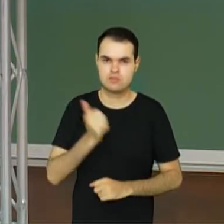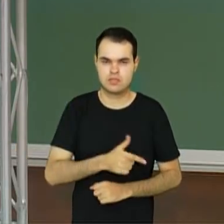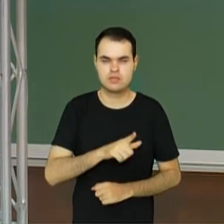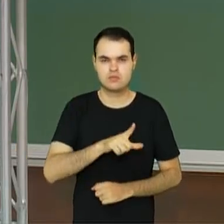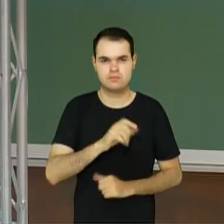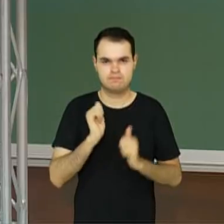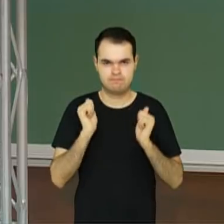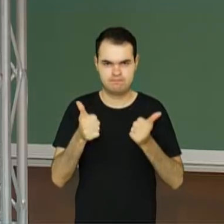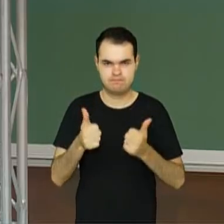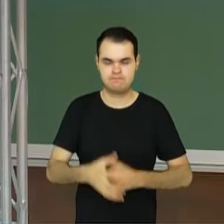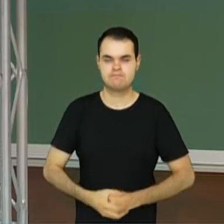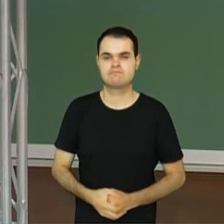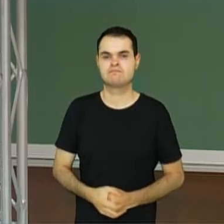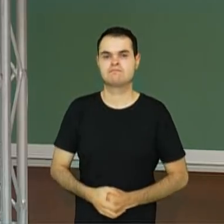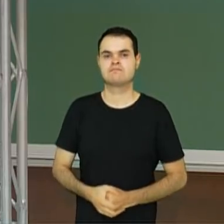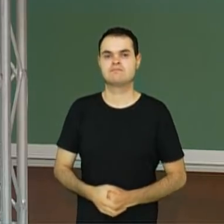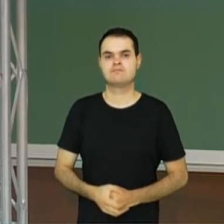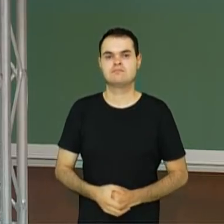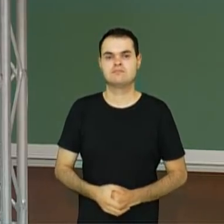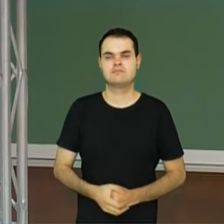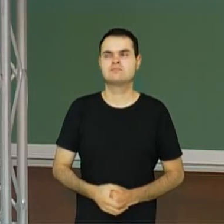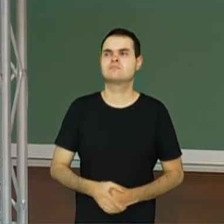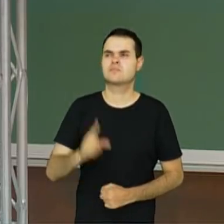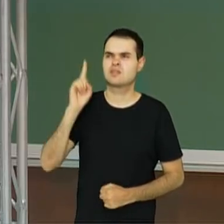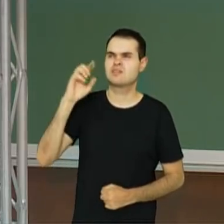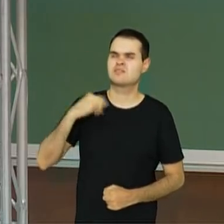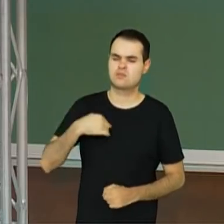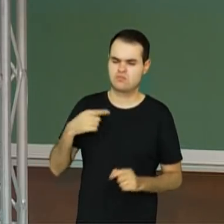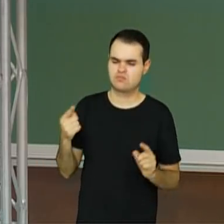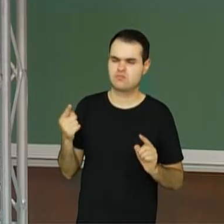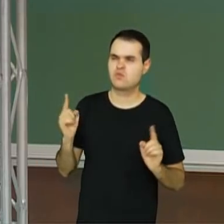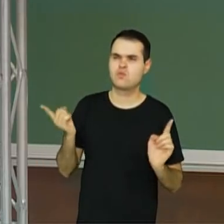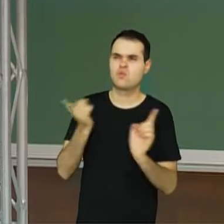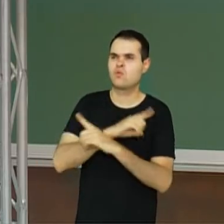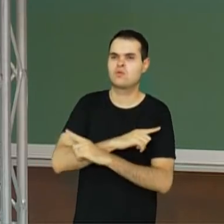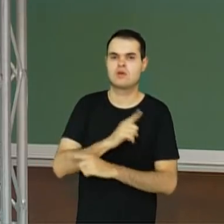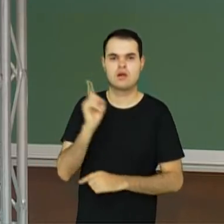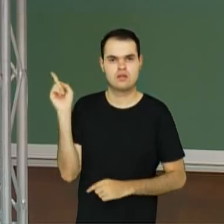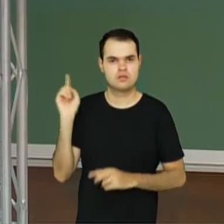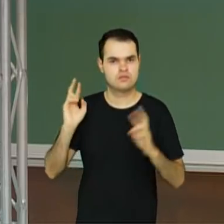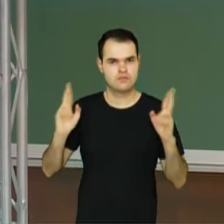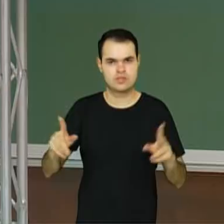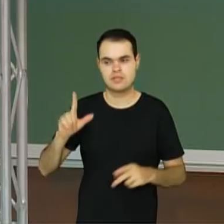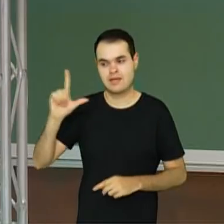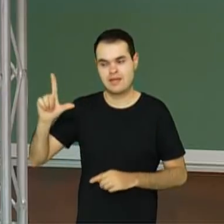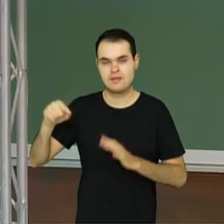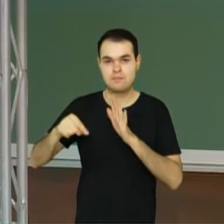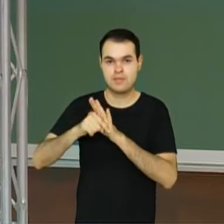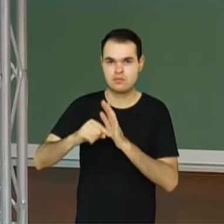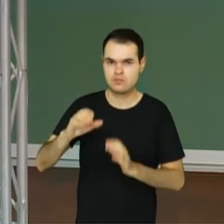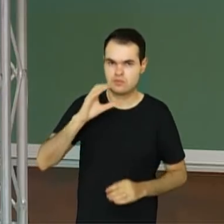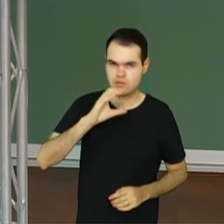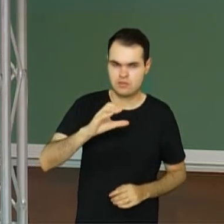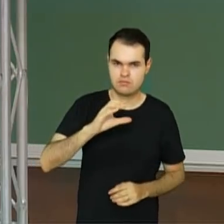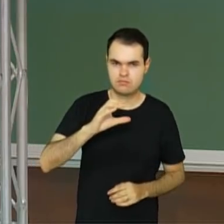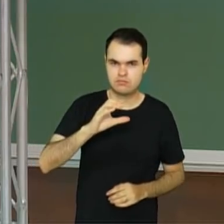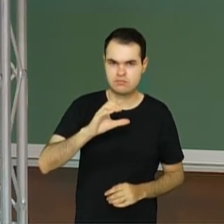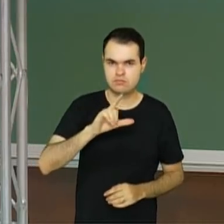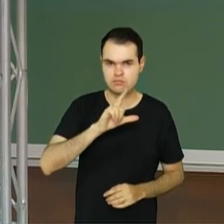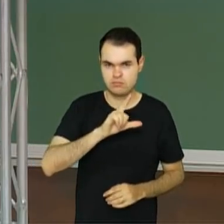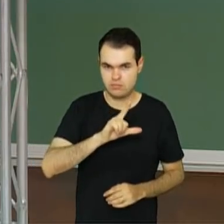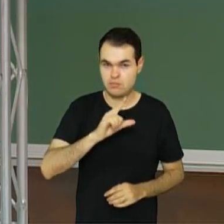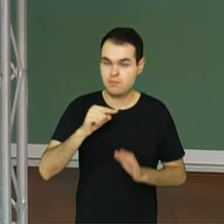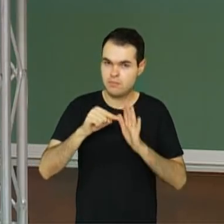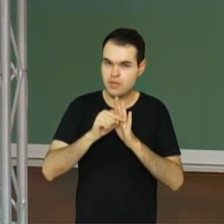Beleza? Tá, professor, e se eu escolhesse o contrário? Ia dar diferença aqui, ia dar L menos C, igual a 20. Mas